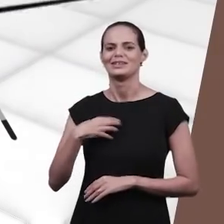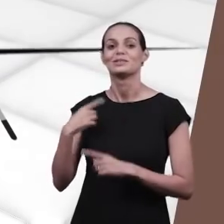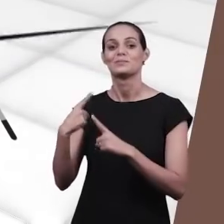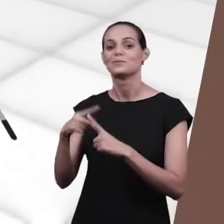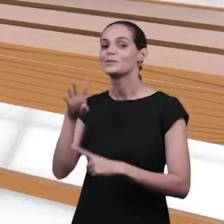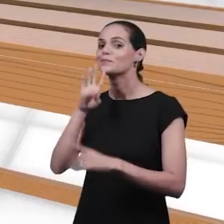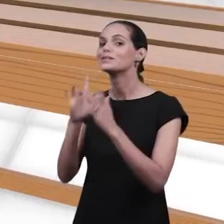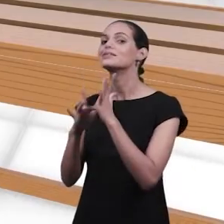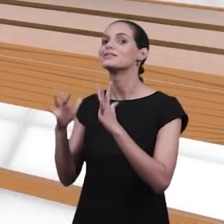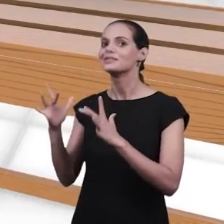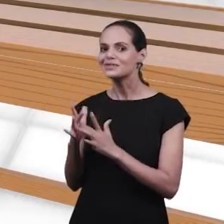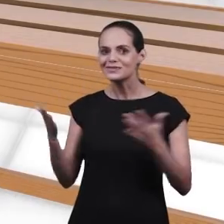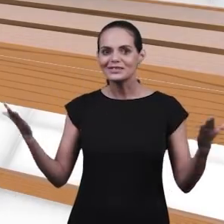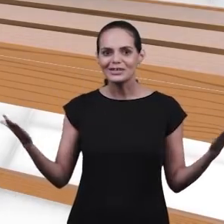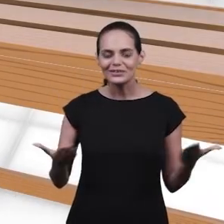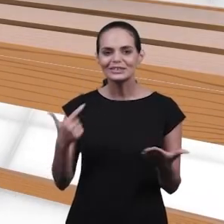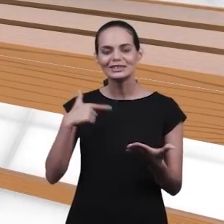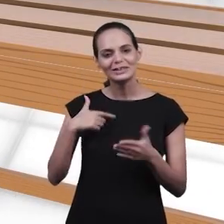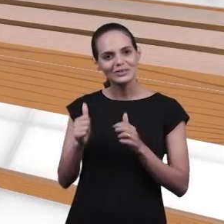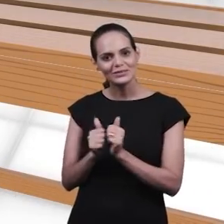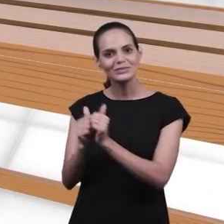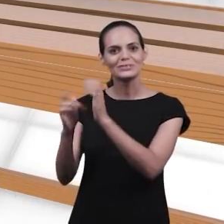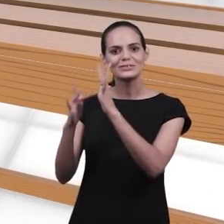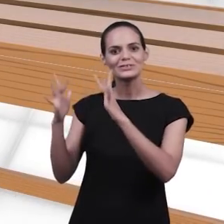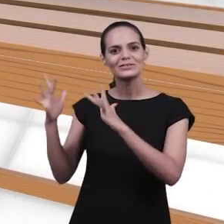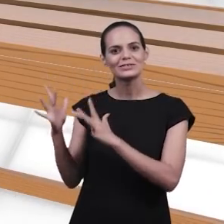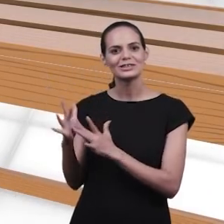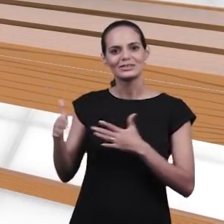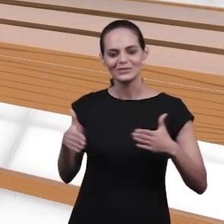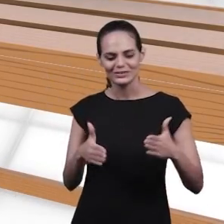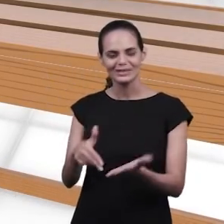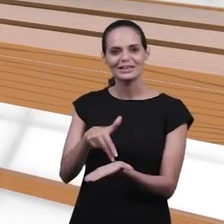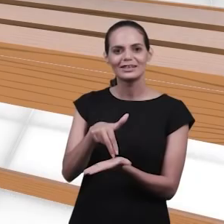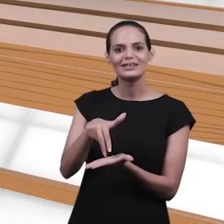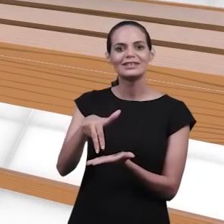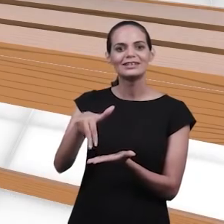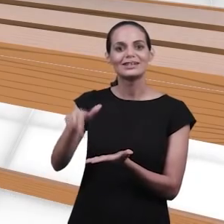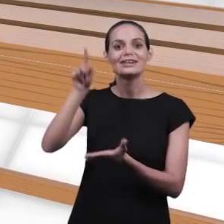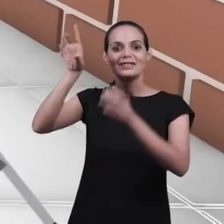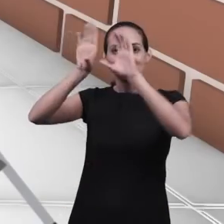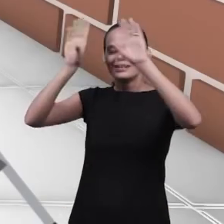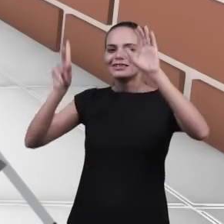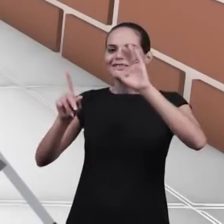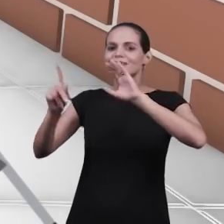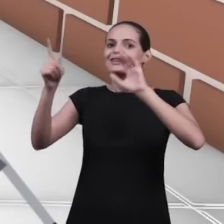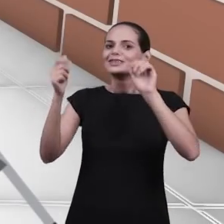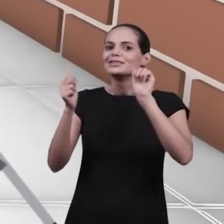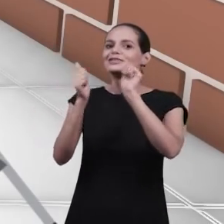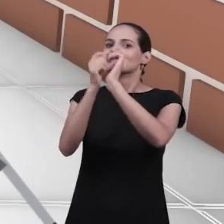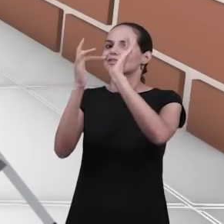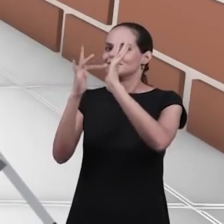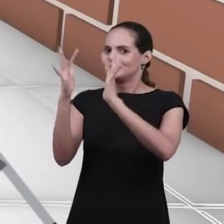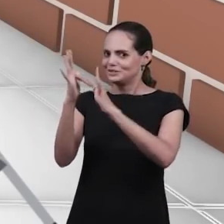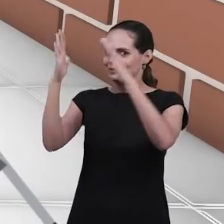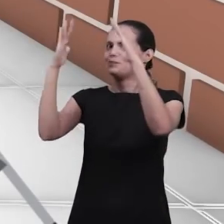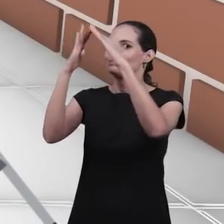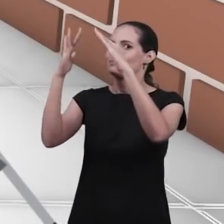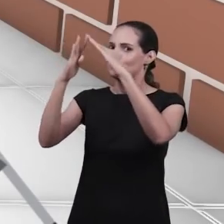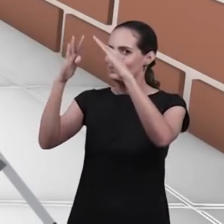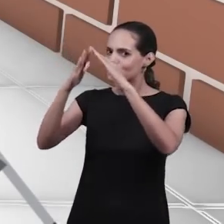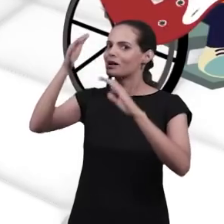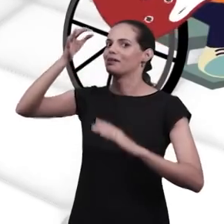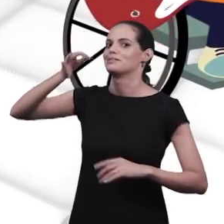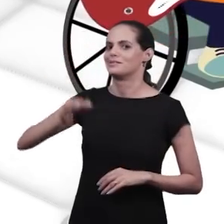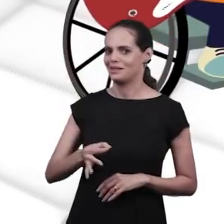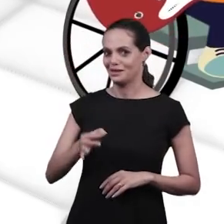conheci a Jesus, e hoje eu caminho em sua luz. Na eternidade com Jesus